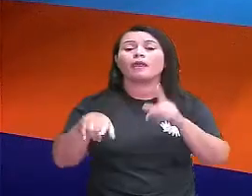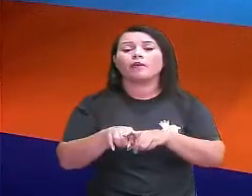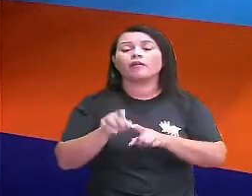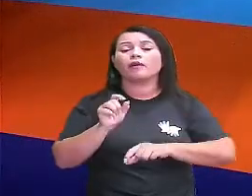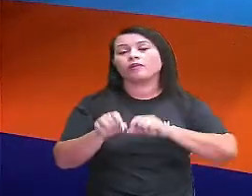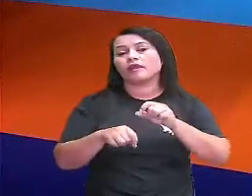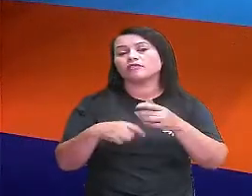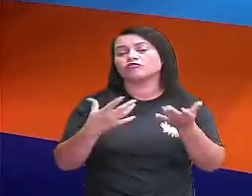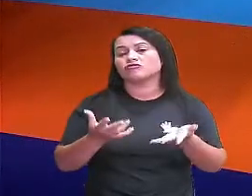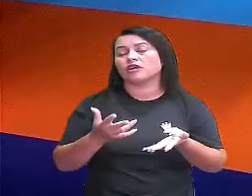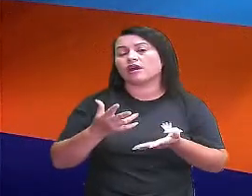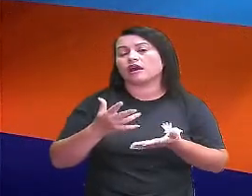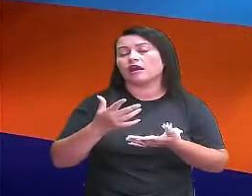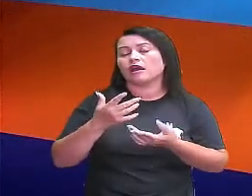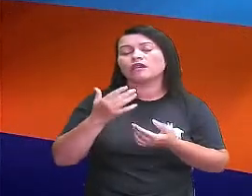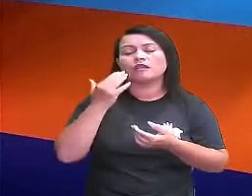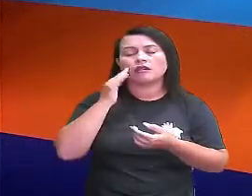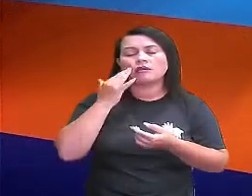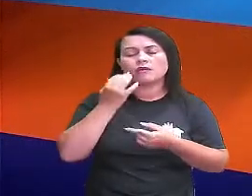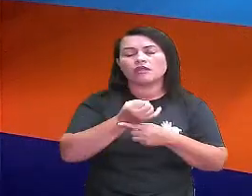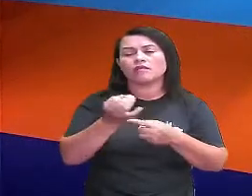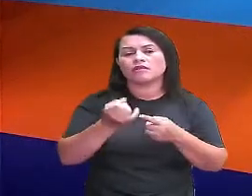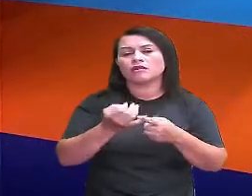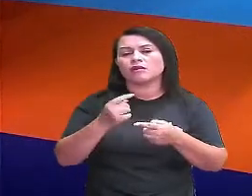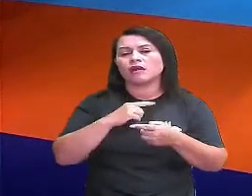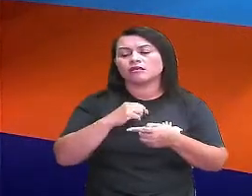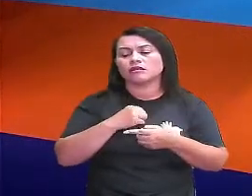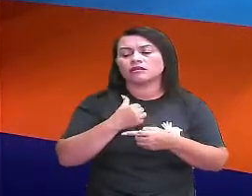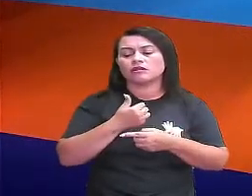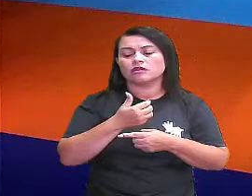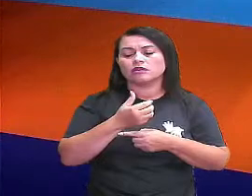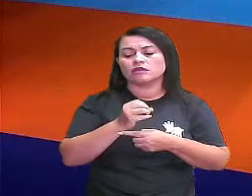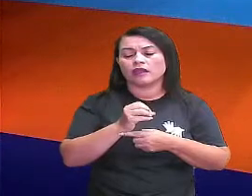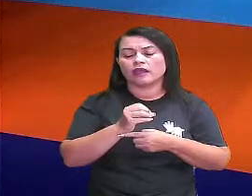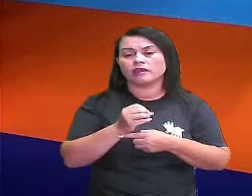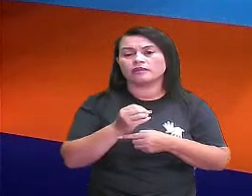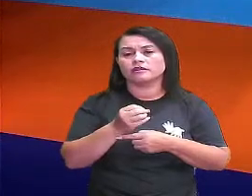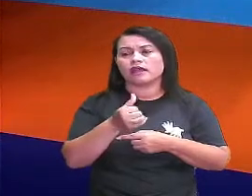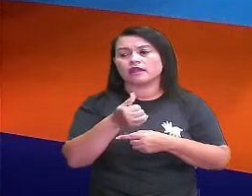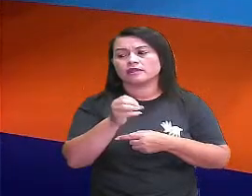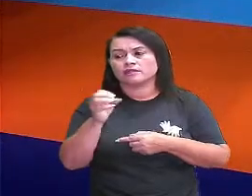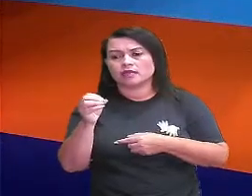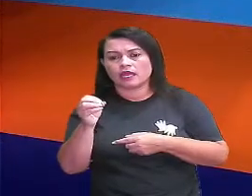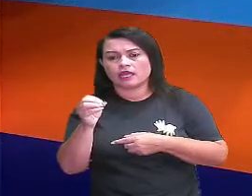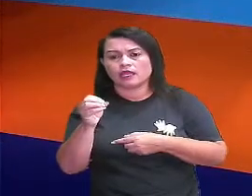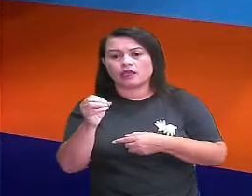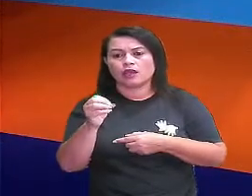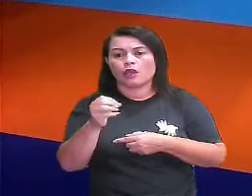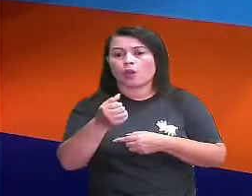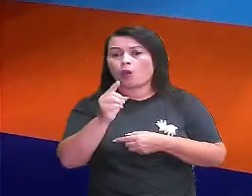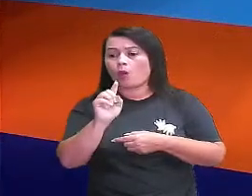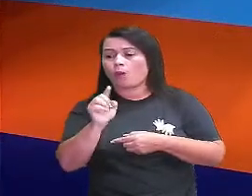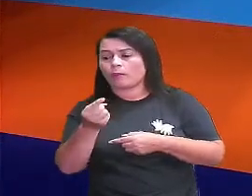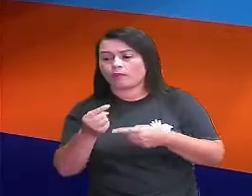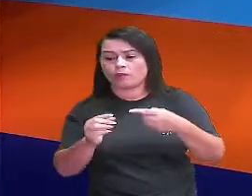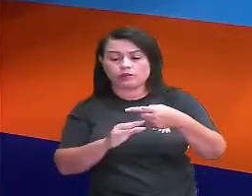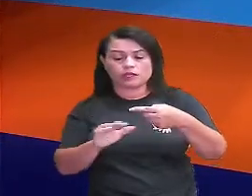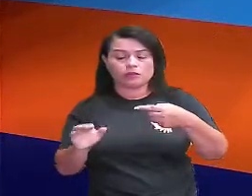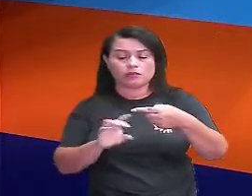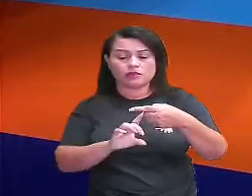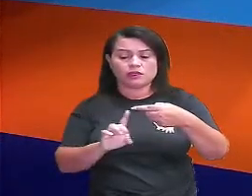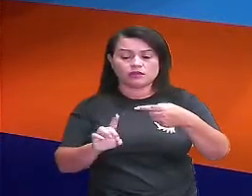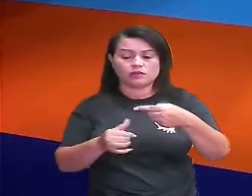de fração, que eu tenho 10, 100 ou 1000 no denominador, eu vou chamar